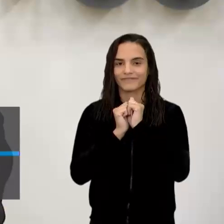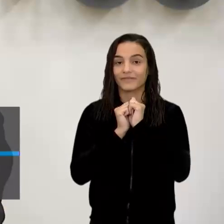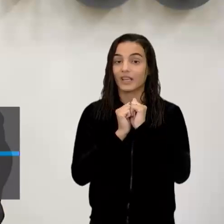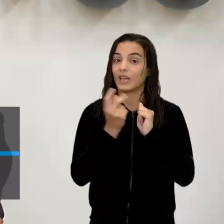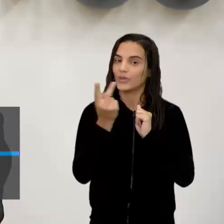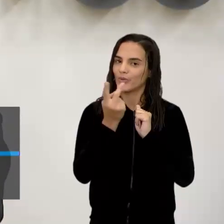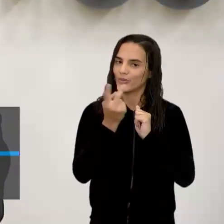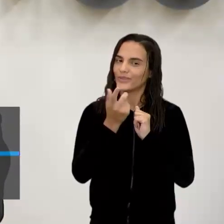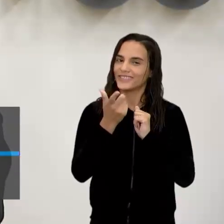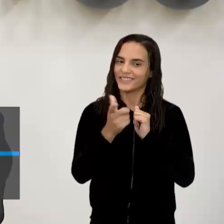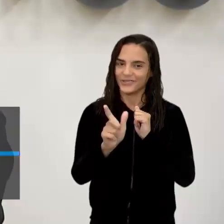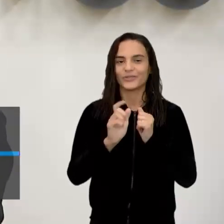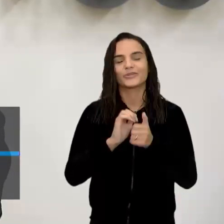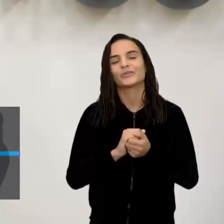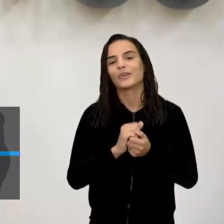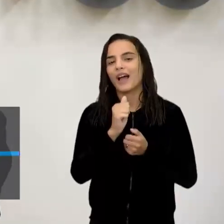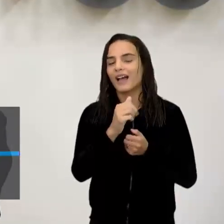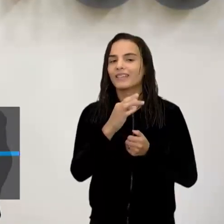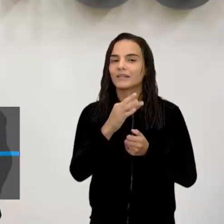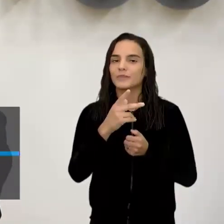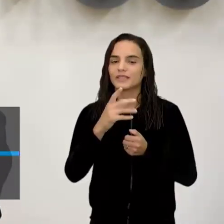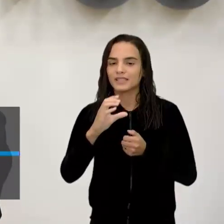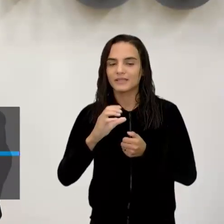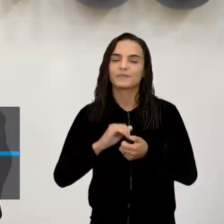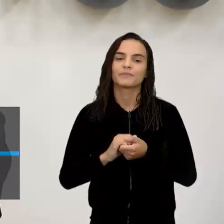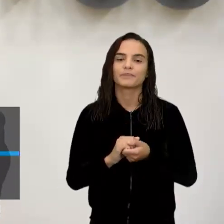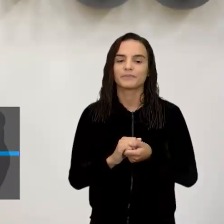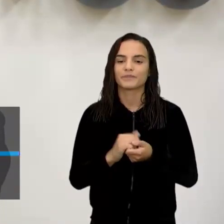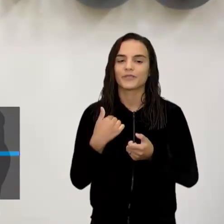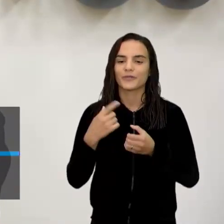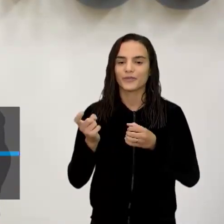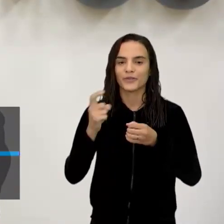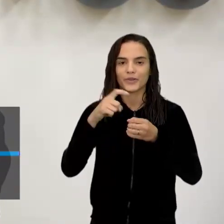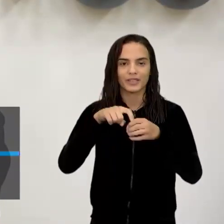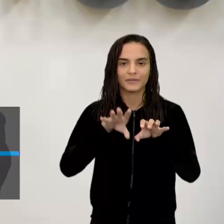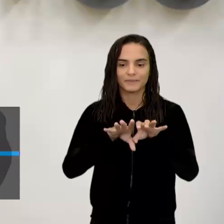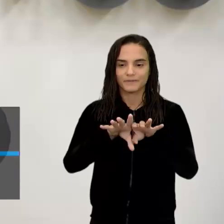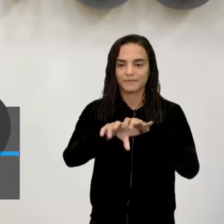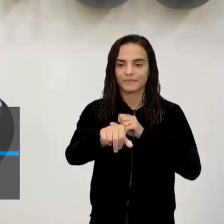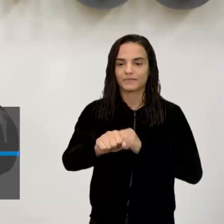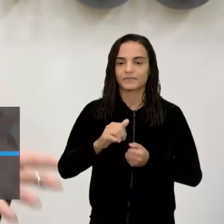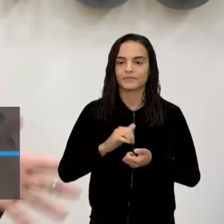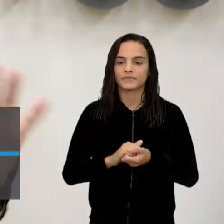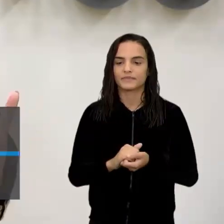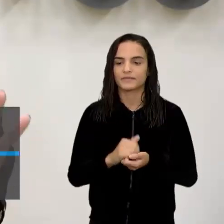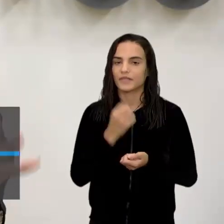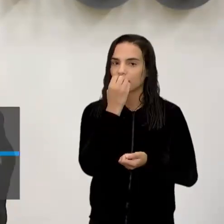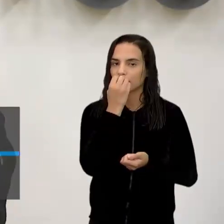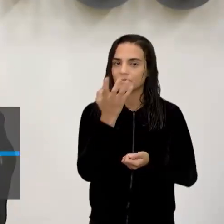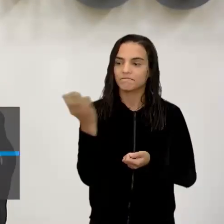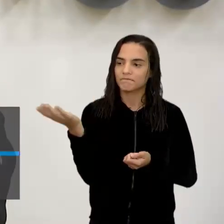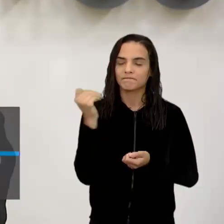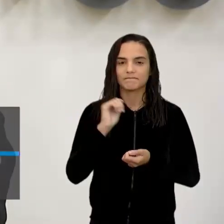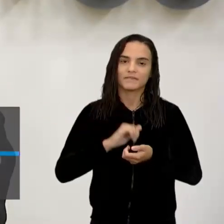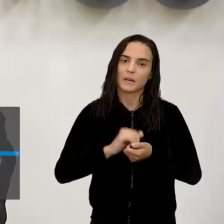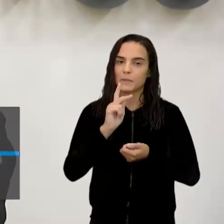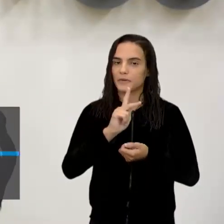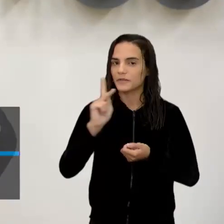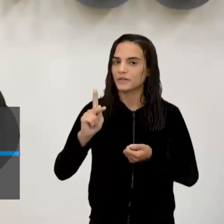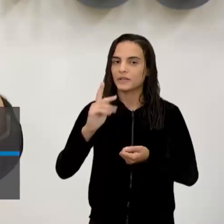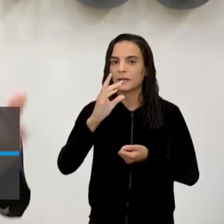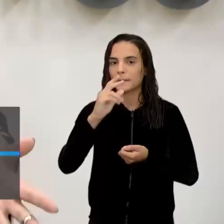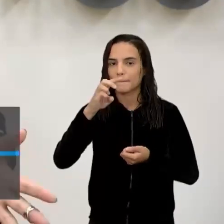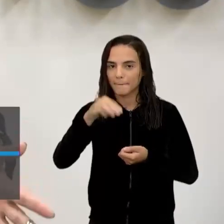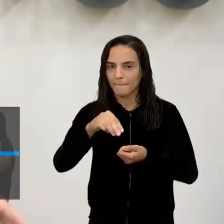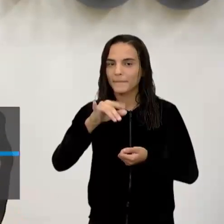segunda ATPC, né? Que eu estou retornando aqui para a formação. Bom, vamos lá para a professora